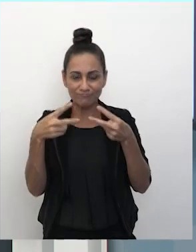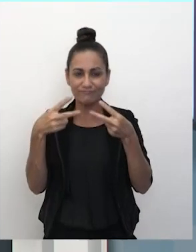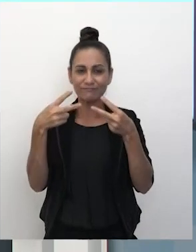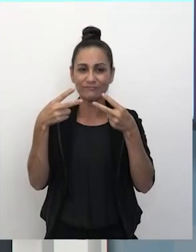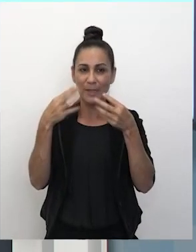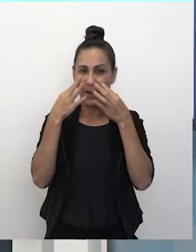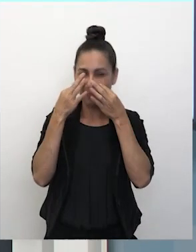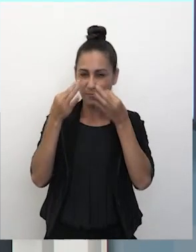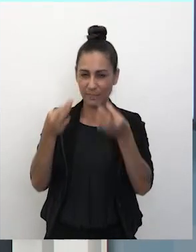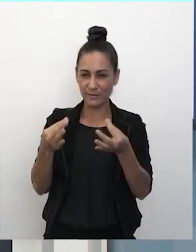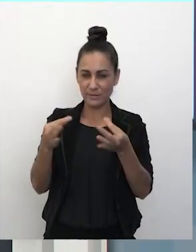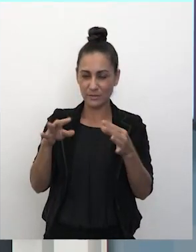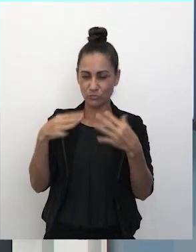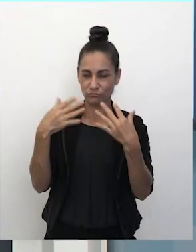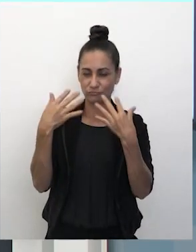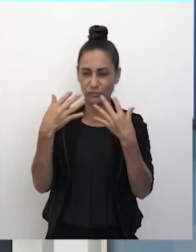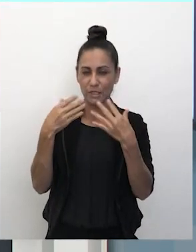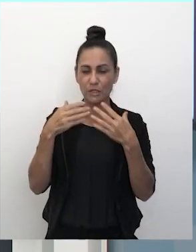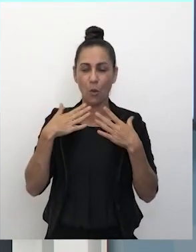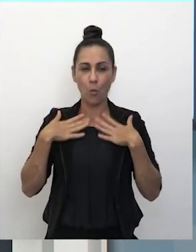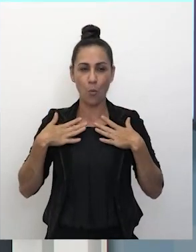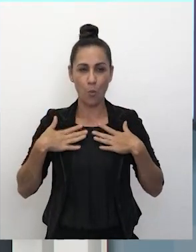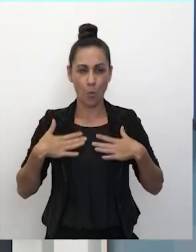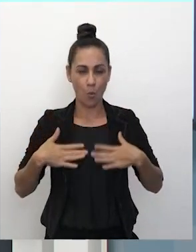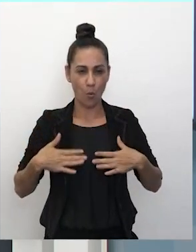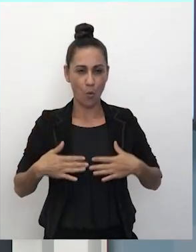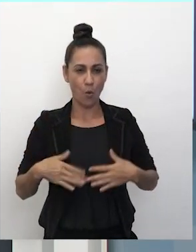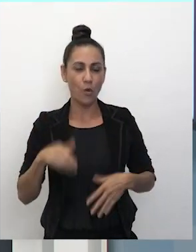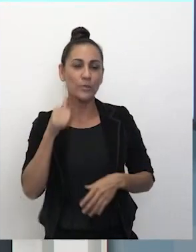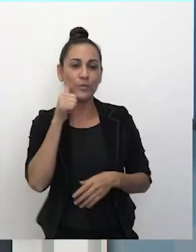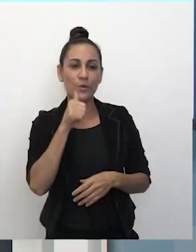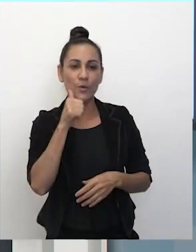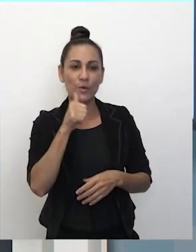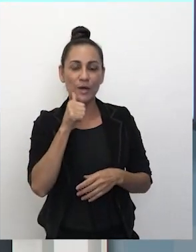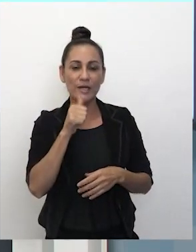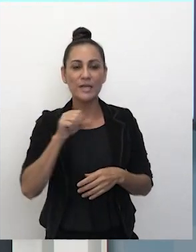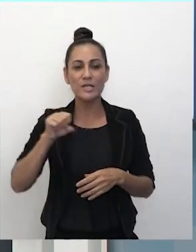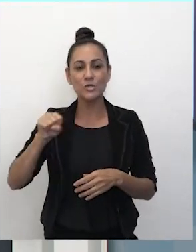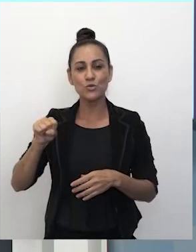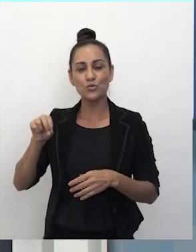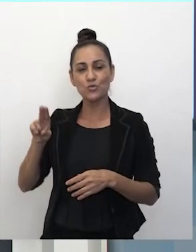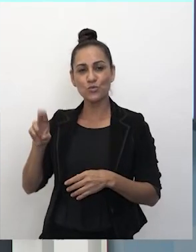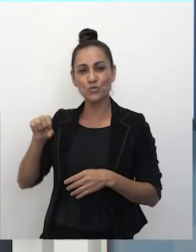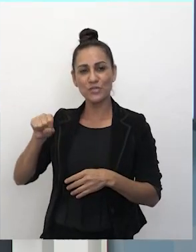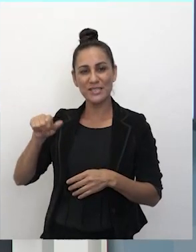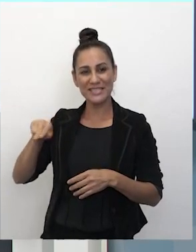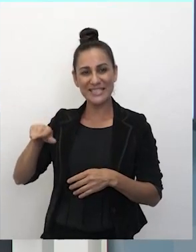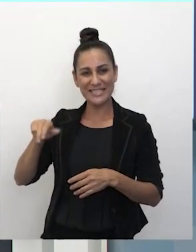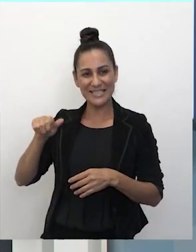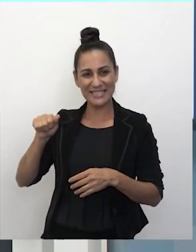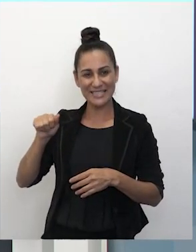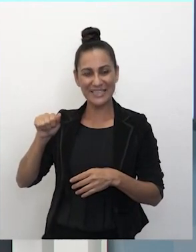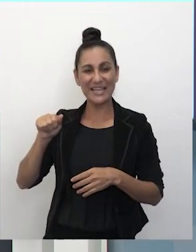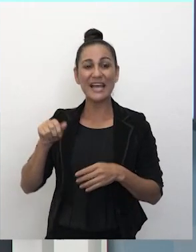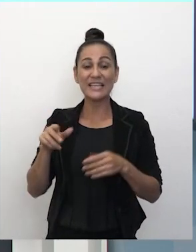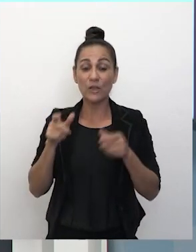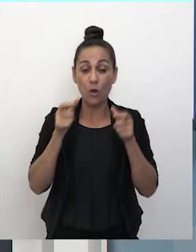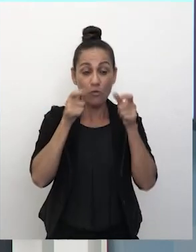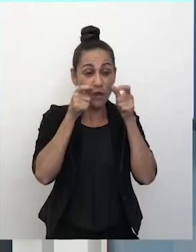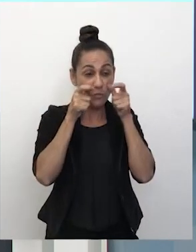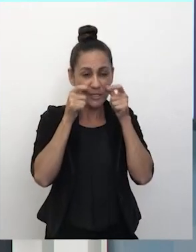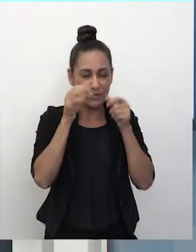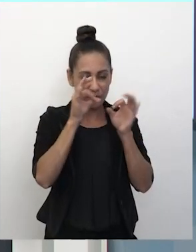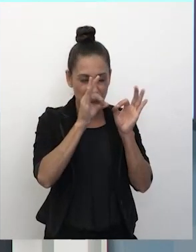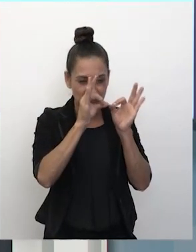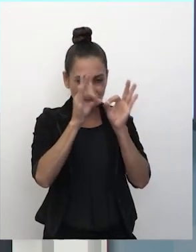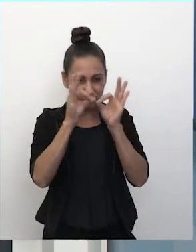obra aqui, o corpo feminino, né, a personagem feminina, Susana, ela vai atrair o olhar do espectador imediatamente.